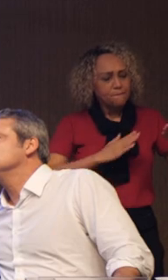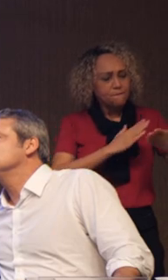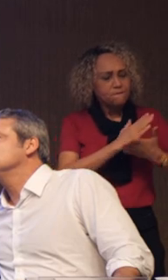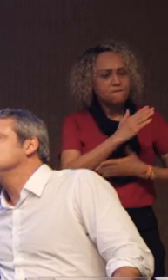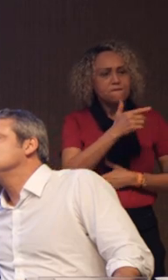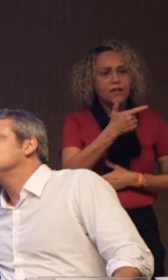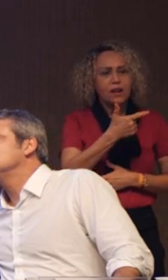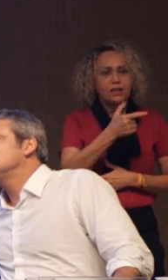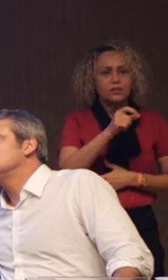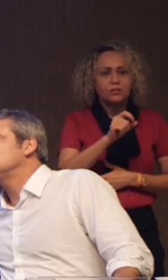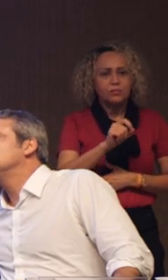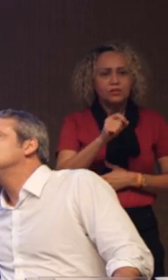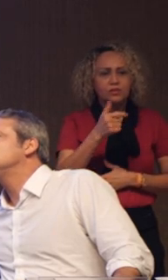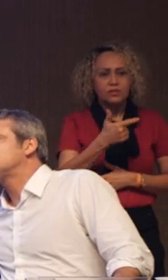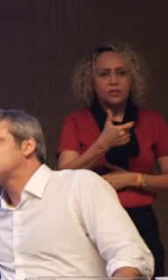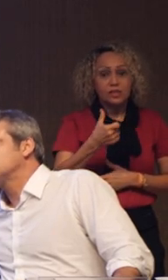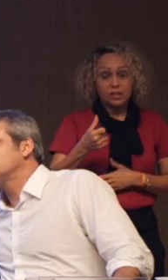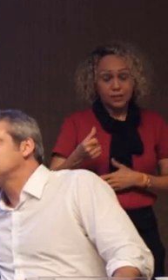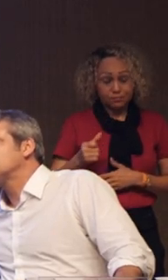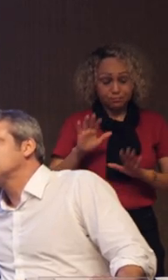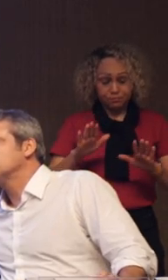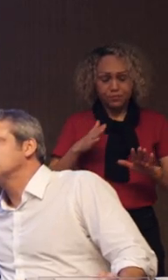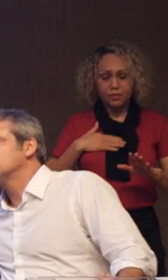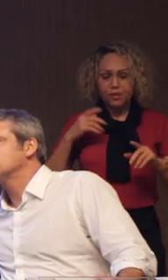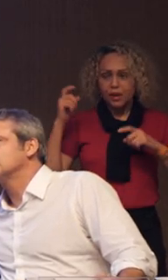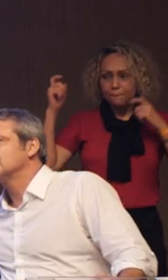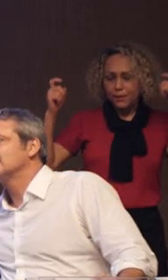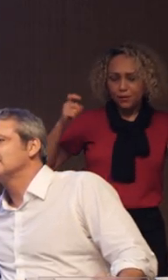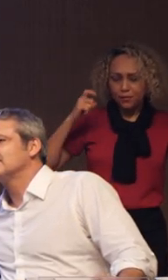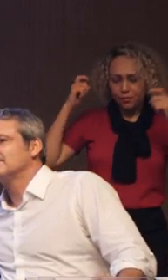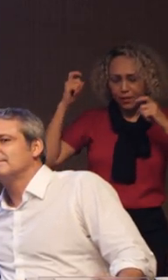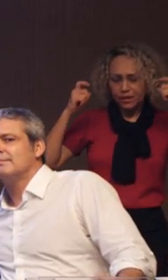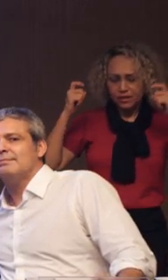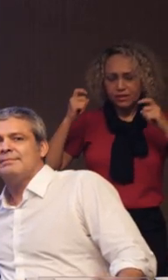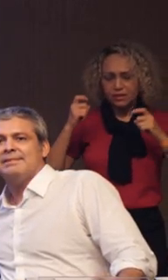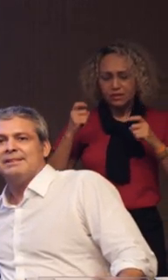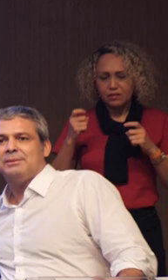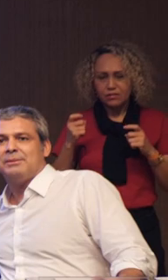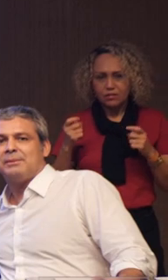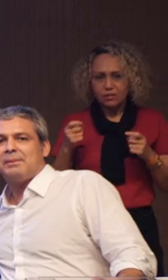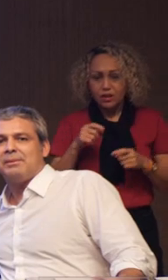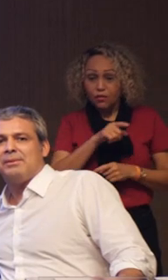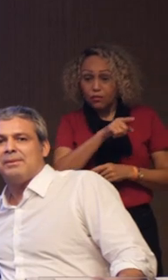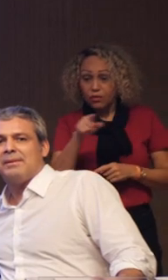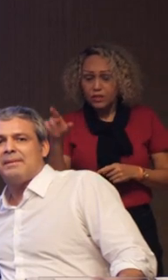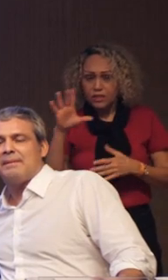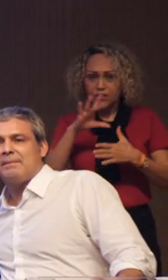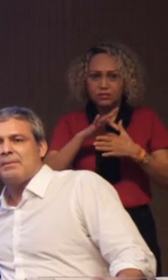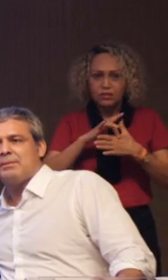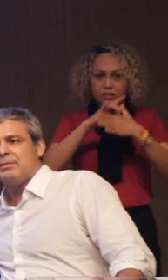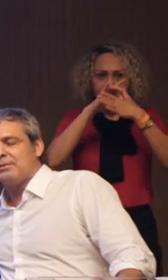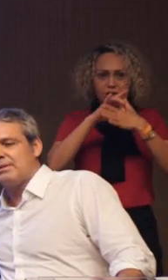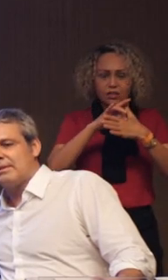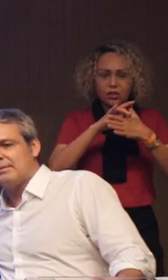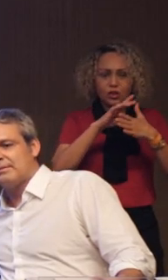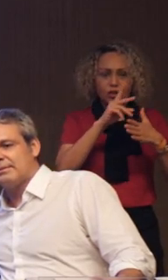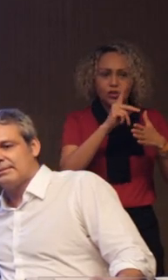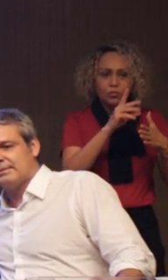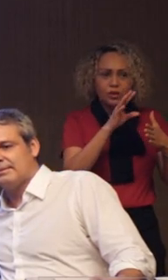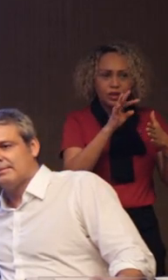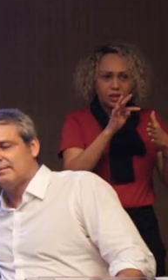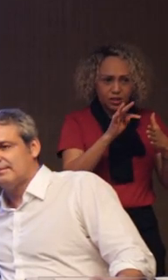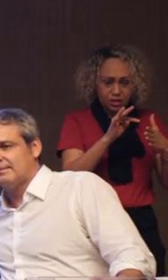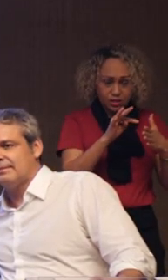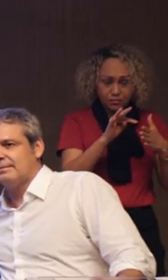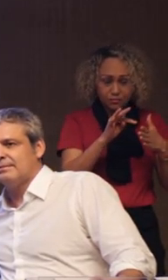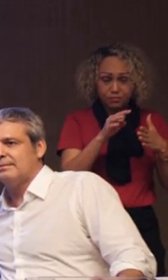minha inquietação nesse instante é que vocês, enquanto dirigentes do Partido dos Trabalhadores, estão aqui sempre com grandes representações a